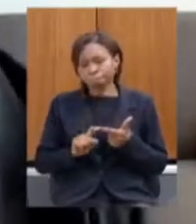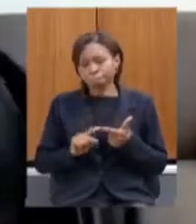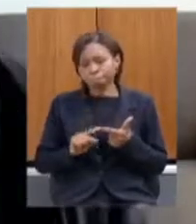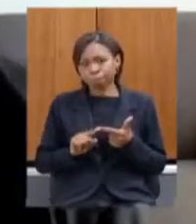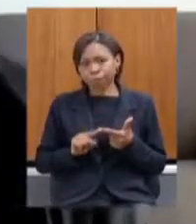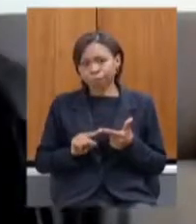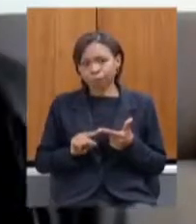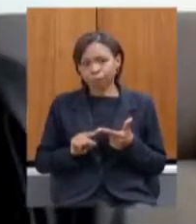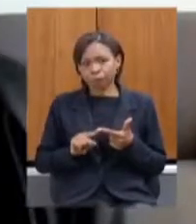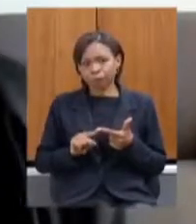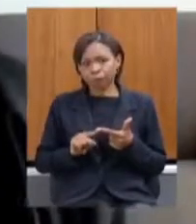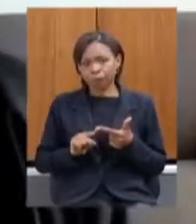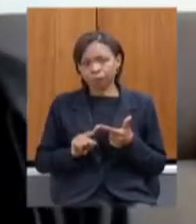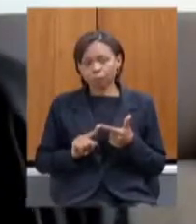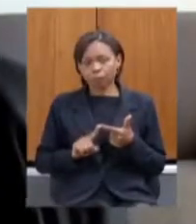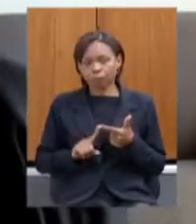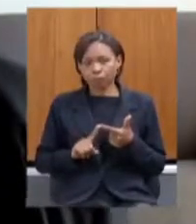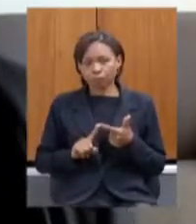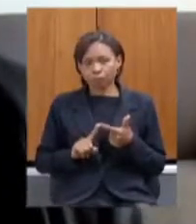o